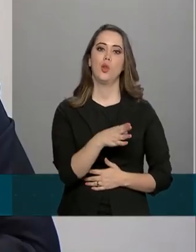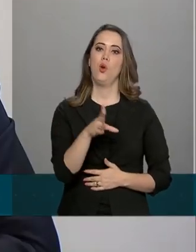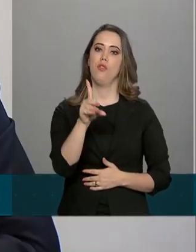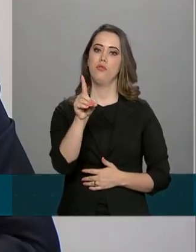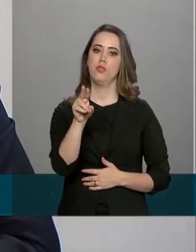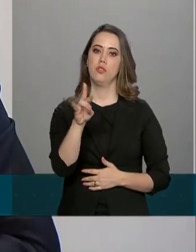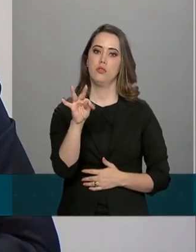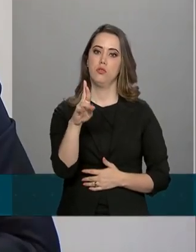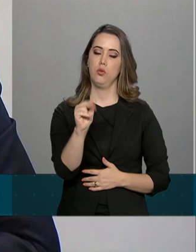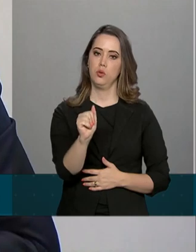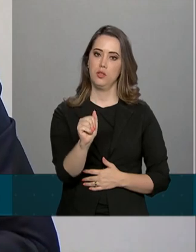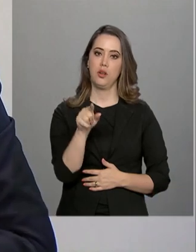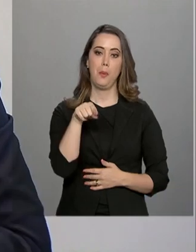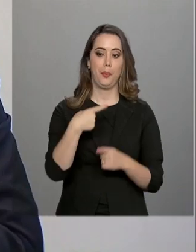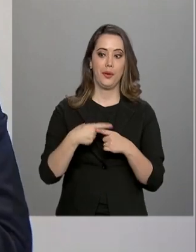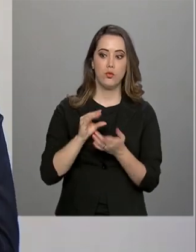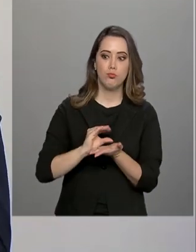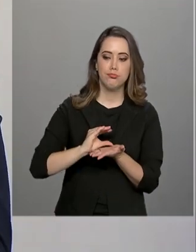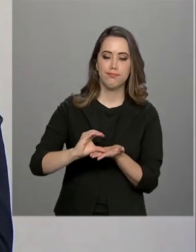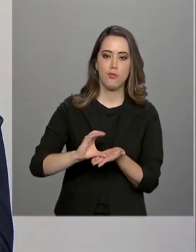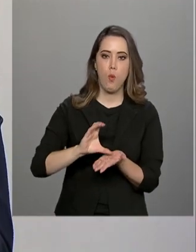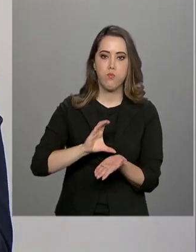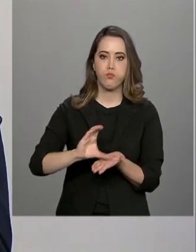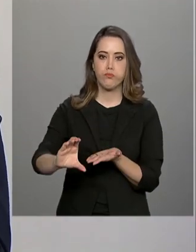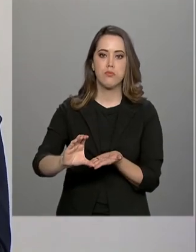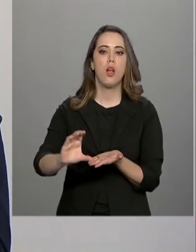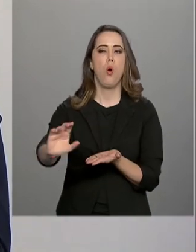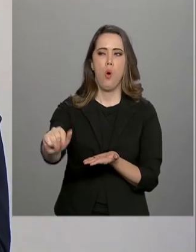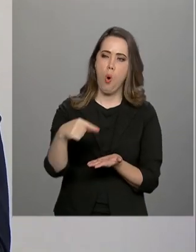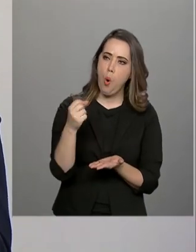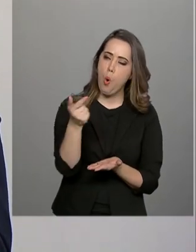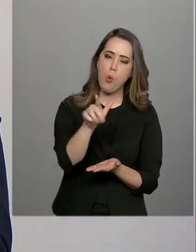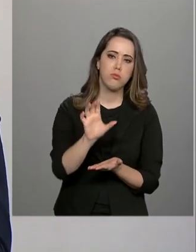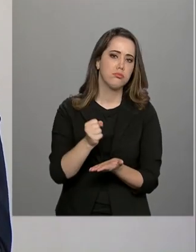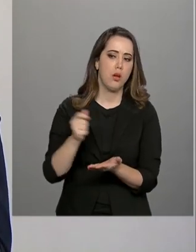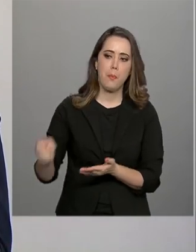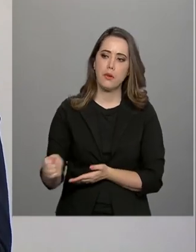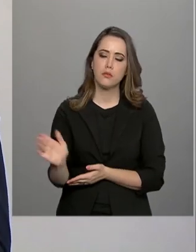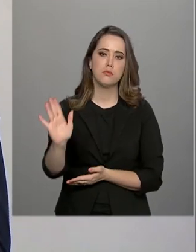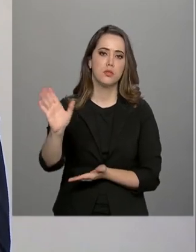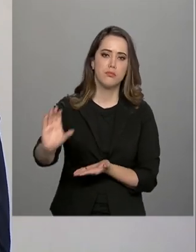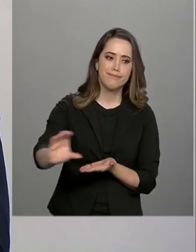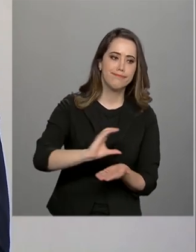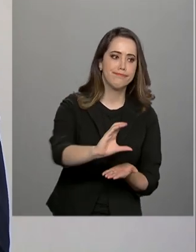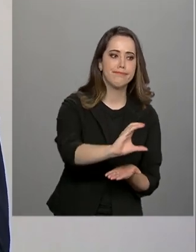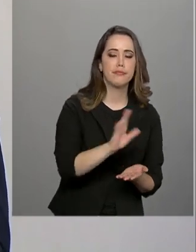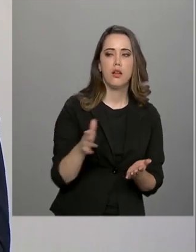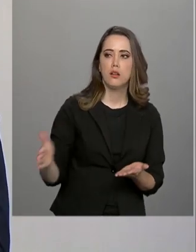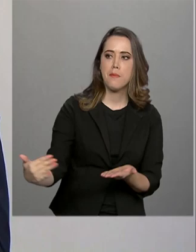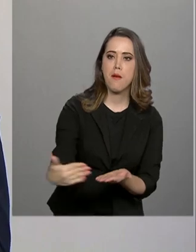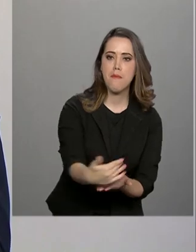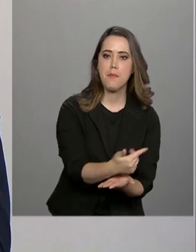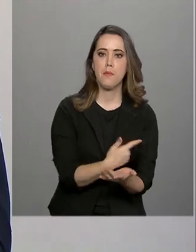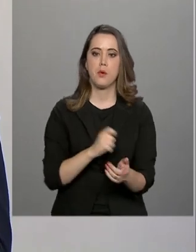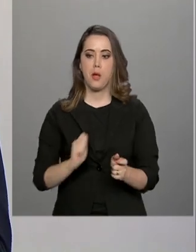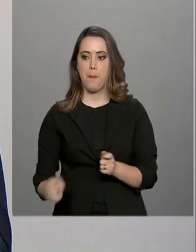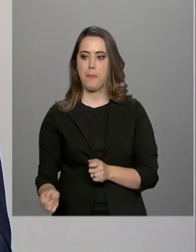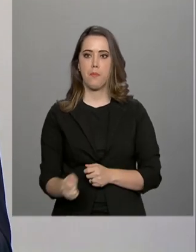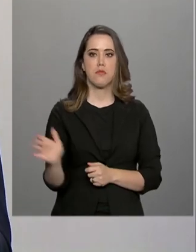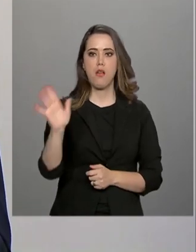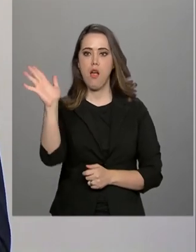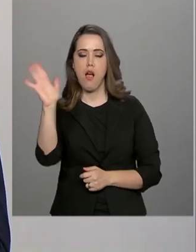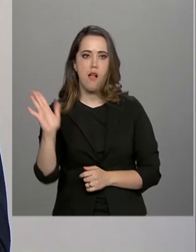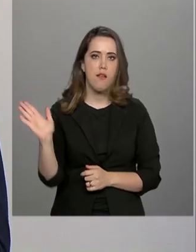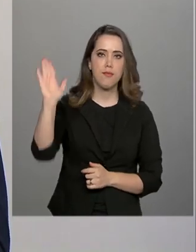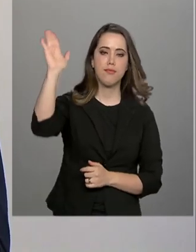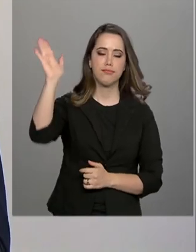Pela quantidade de investimentos que virão, pelo CAPEX, pela intensa concorrência que com certeza